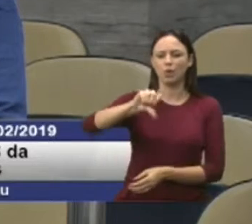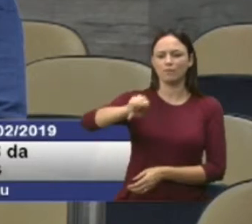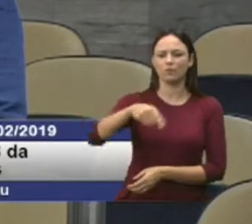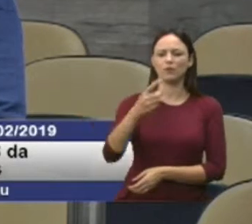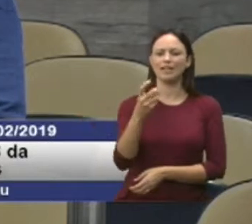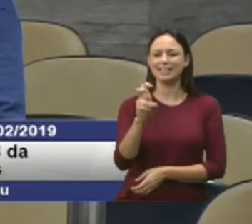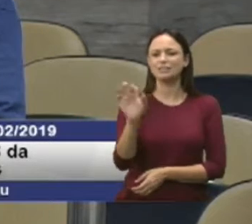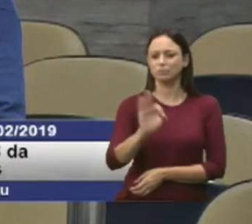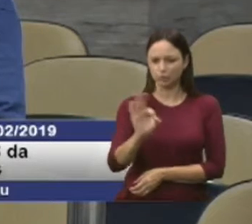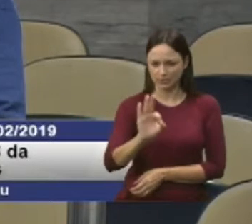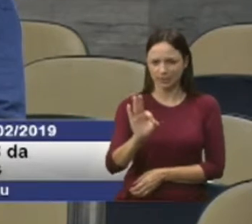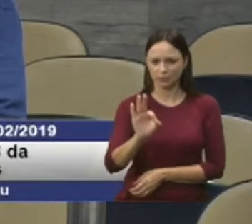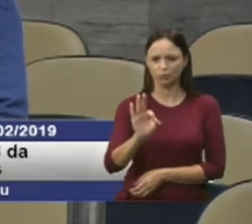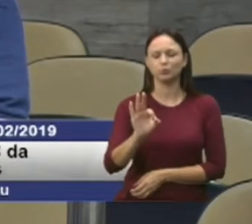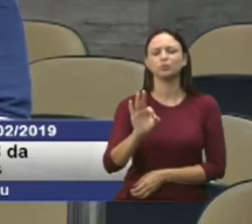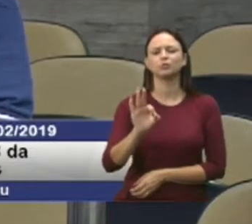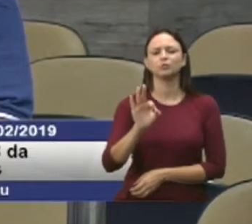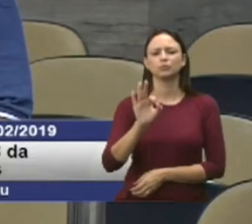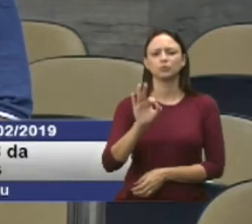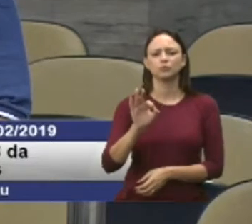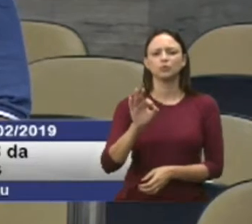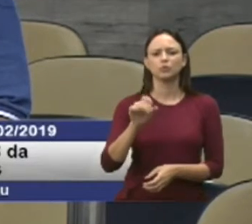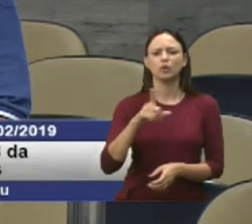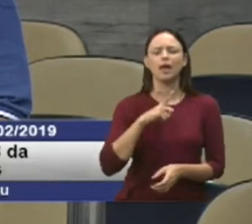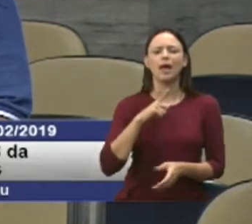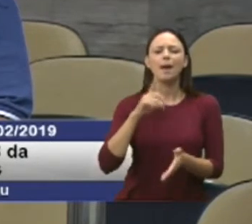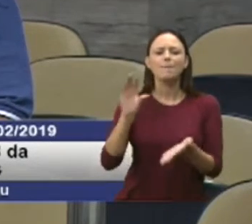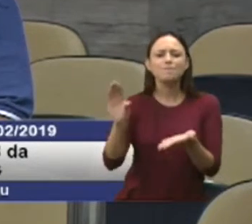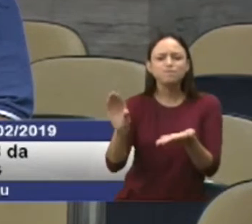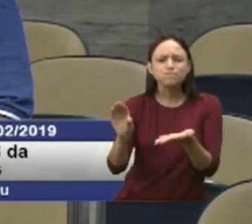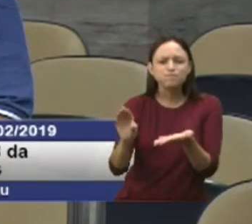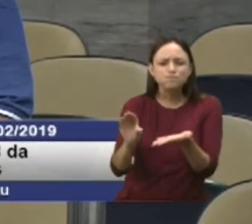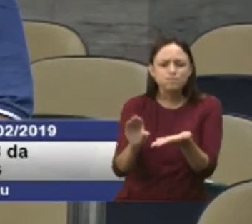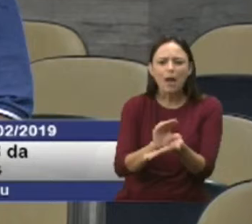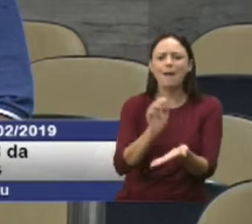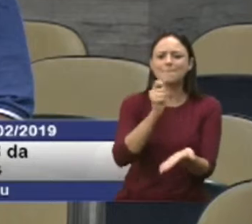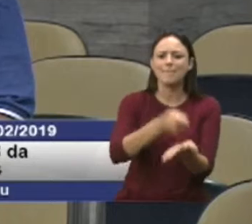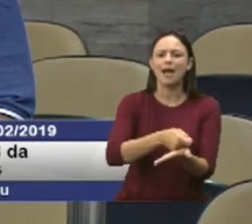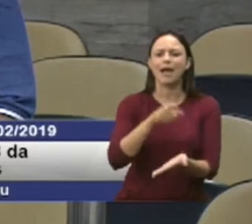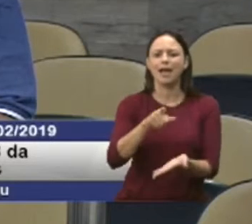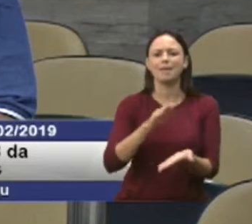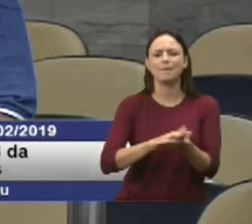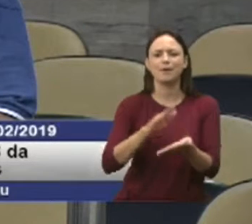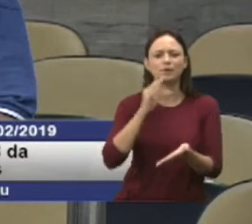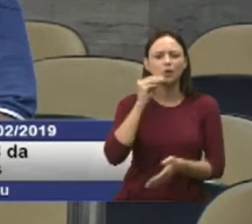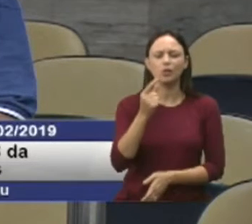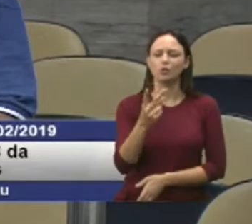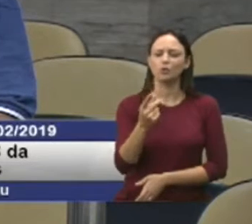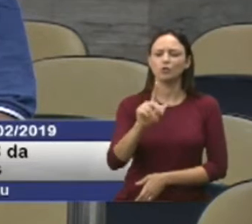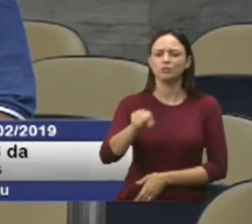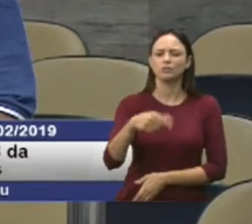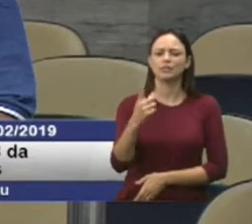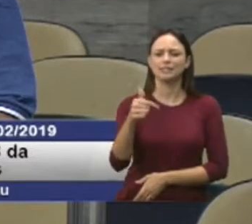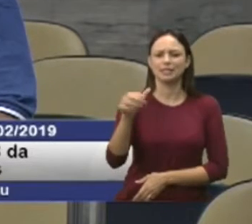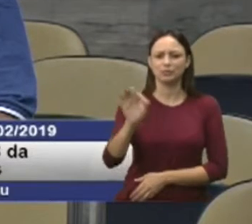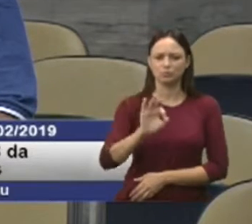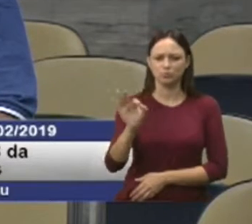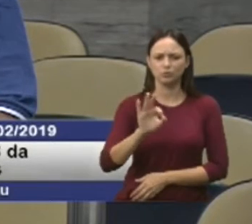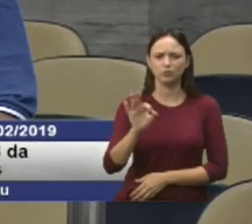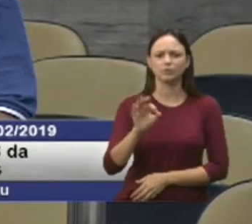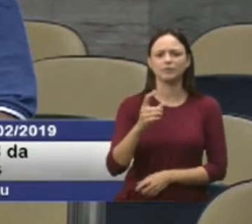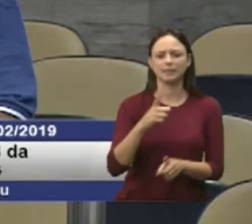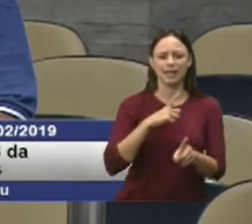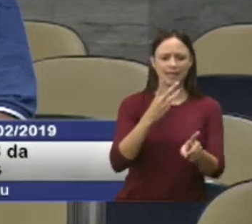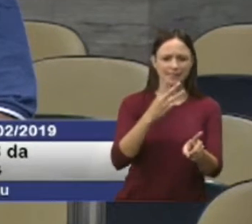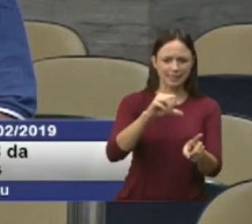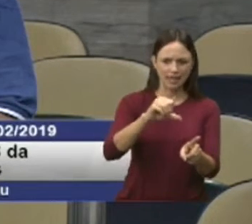9,15%. A gordura que a Prefeitura teria para queimar ainda nesse negócio de gasto com o pessoal dá 12,17%. Porque ela está gastando 39% e